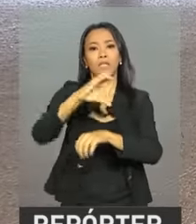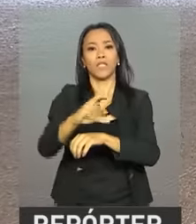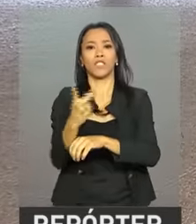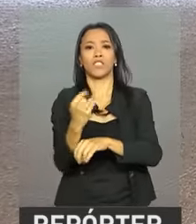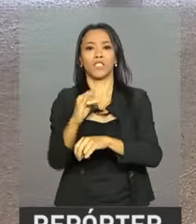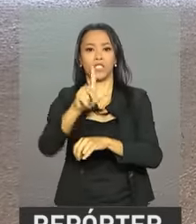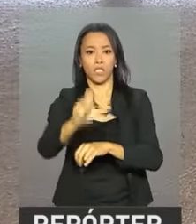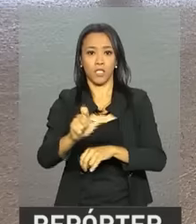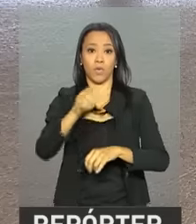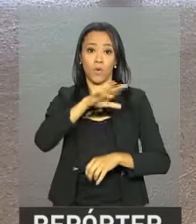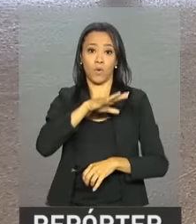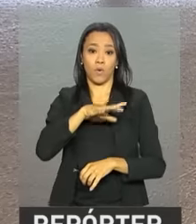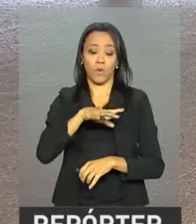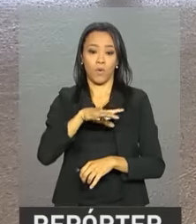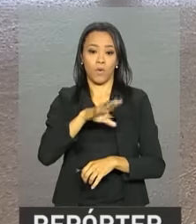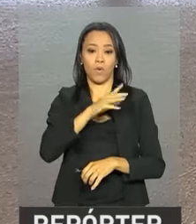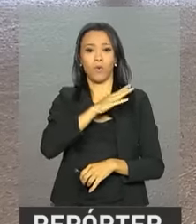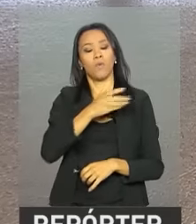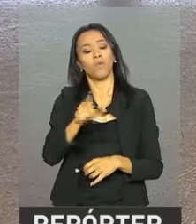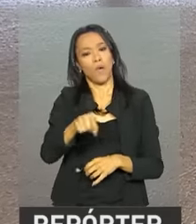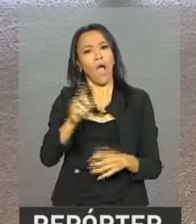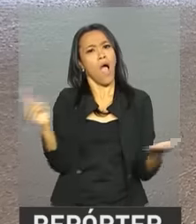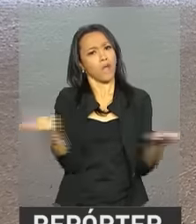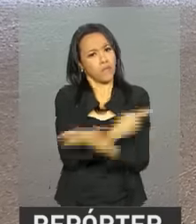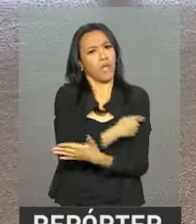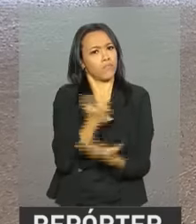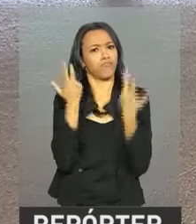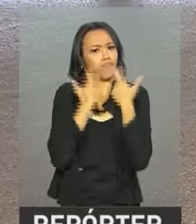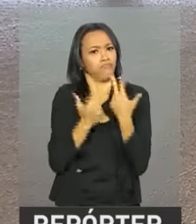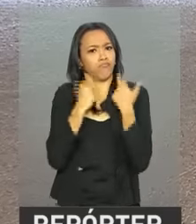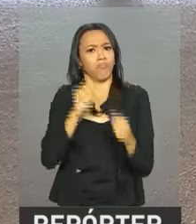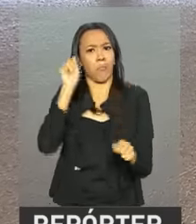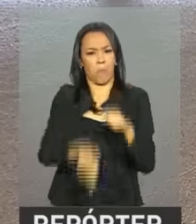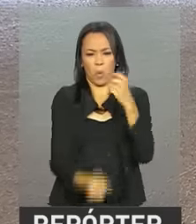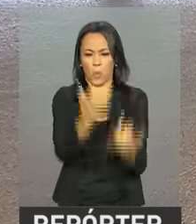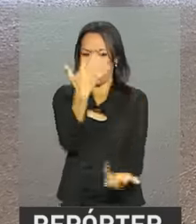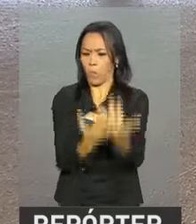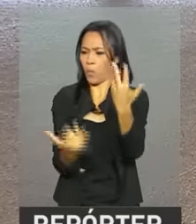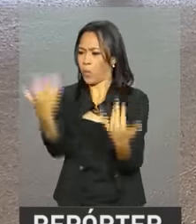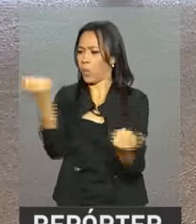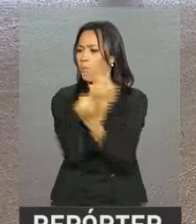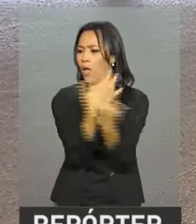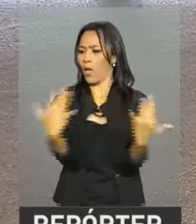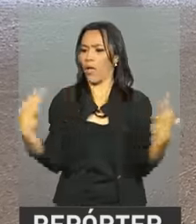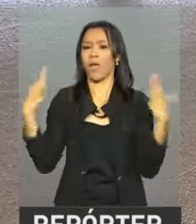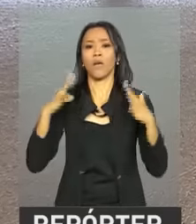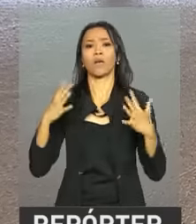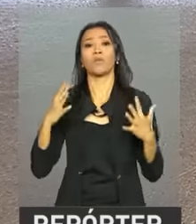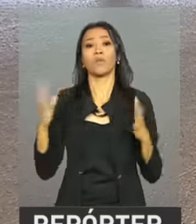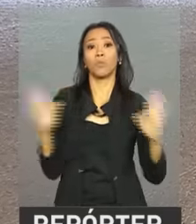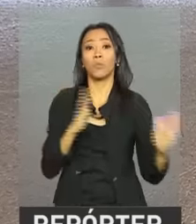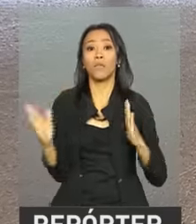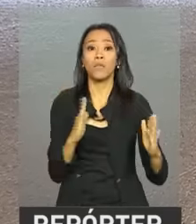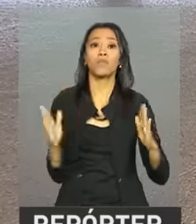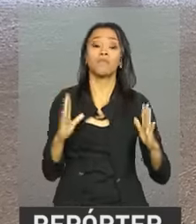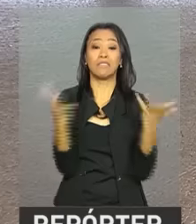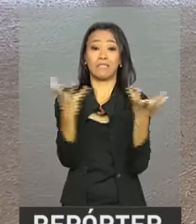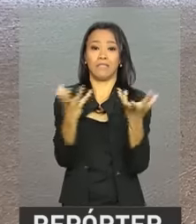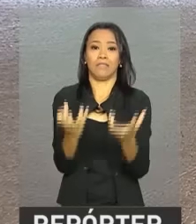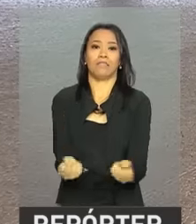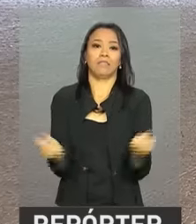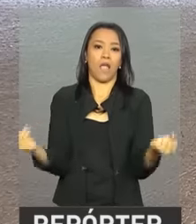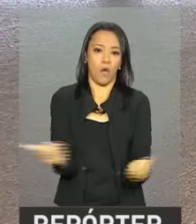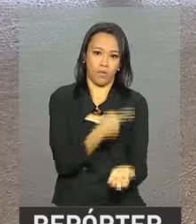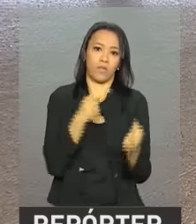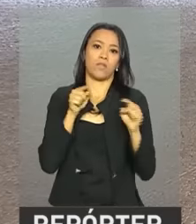chileno Desculpa os incêndios são comuns nessas duas regiões durante as a época de estiagem